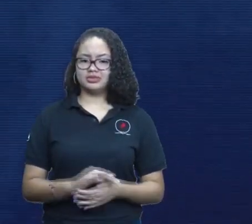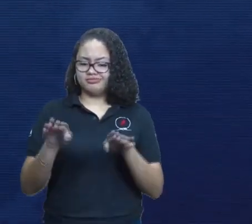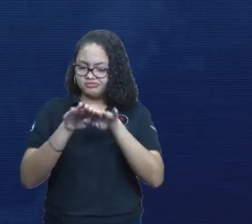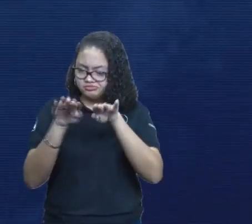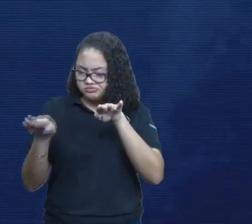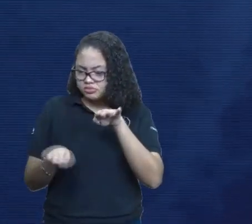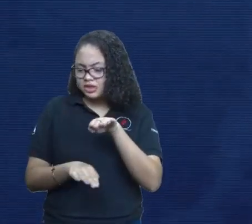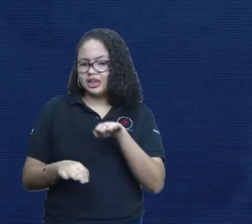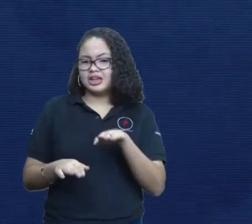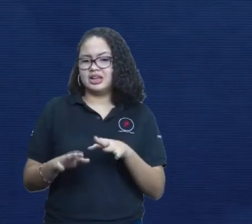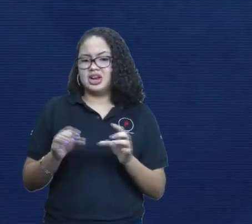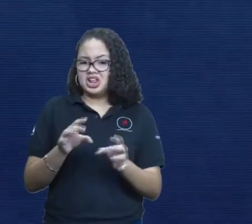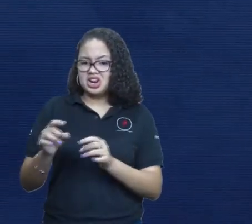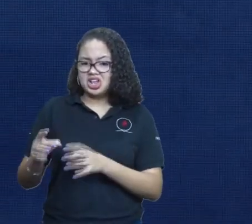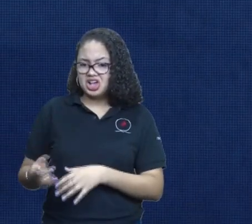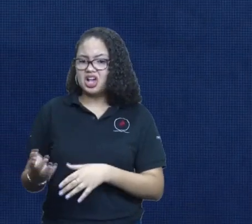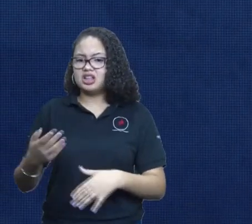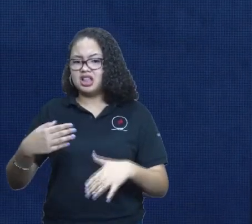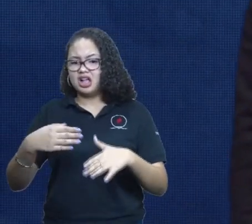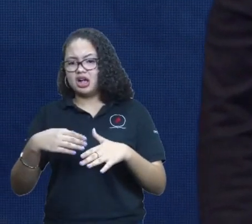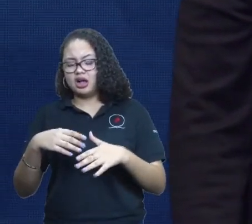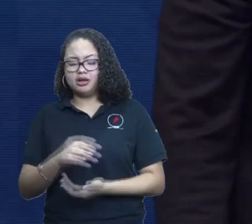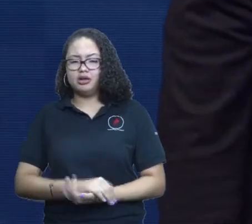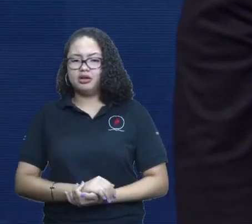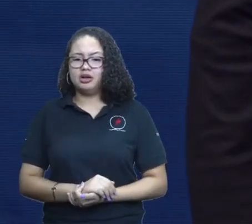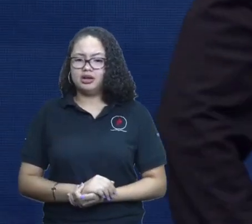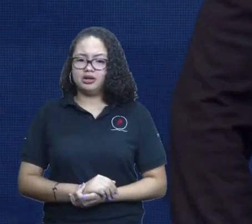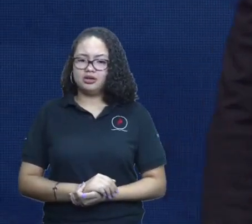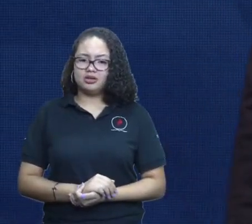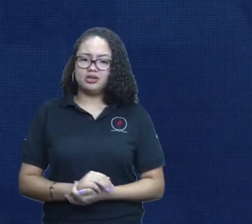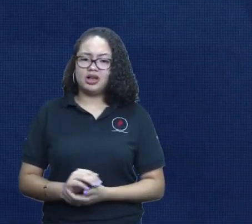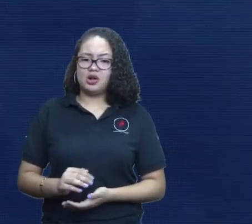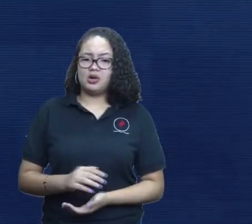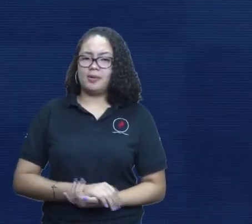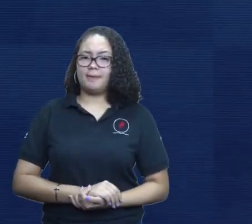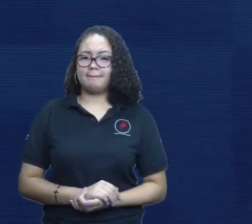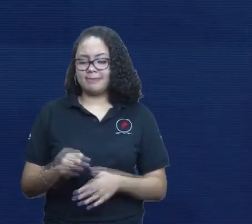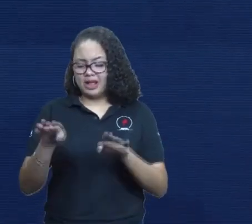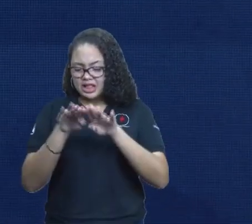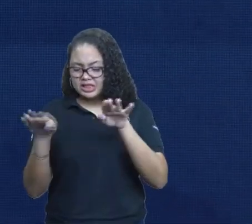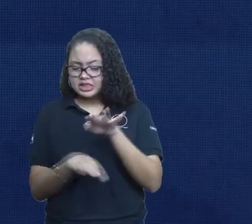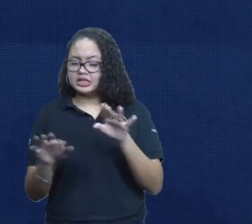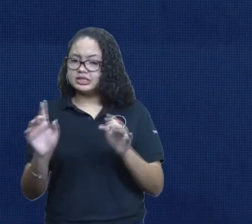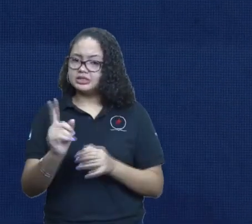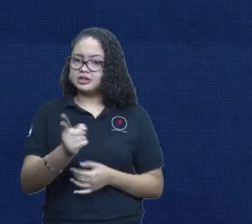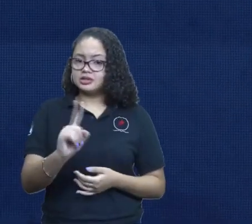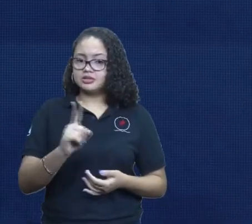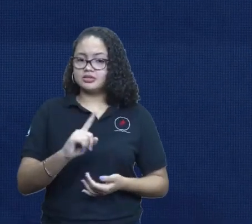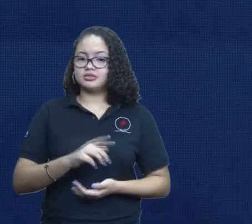não deixa não se venda não se corrompa não faça o jogo deles não deixa